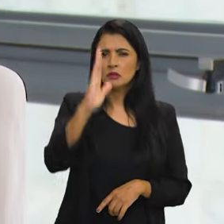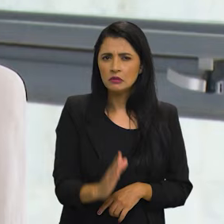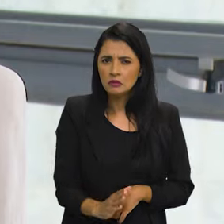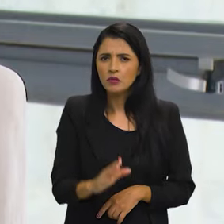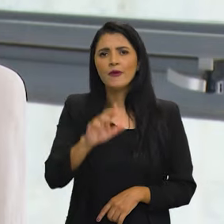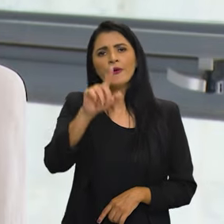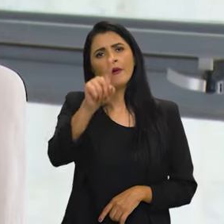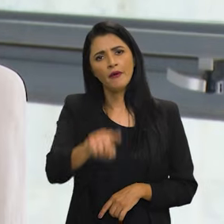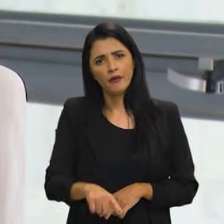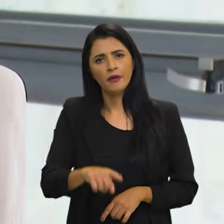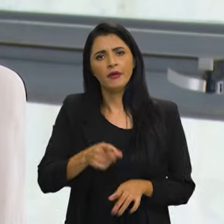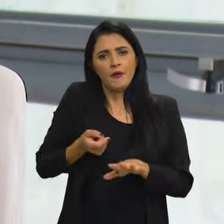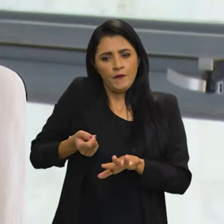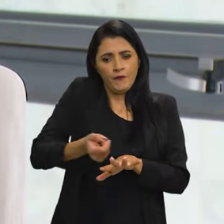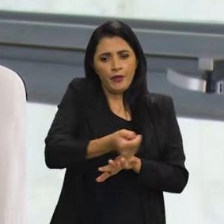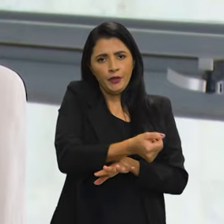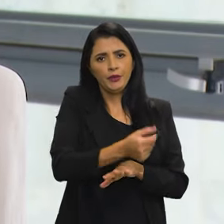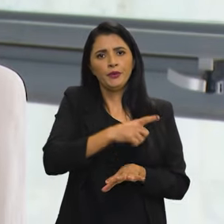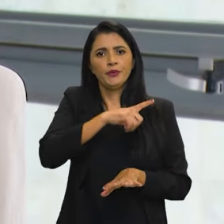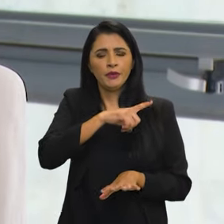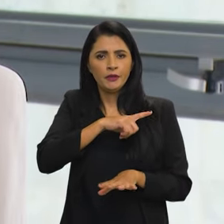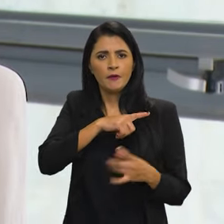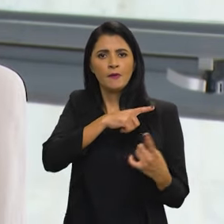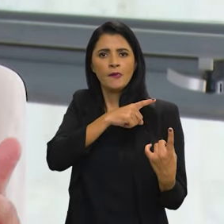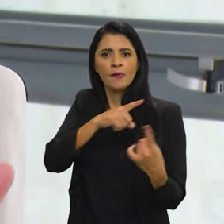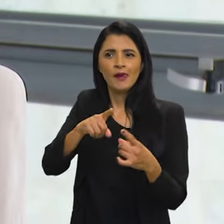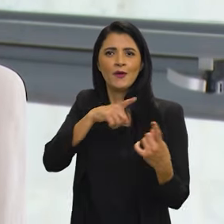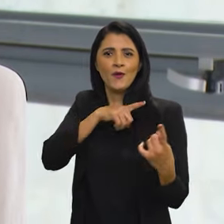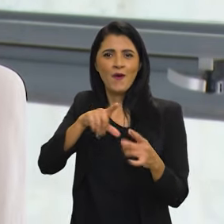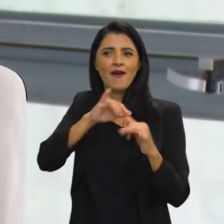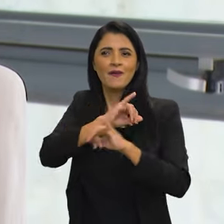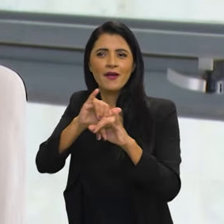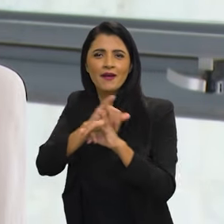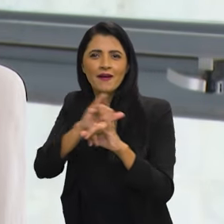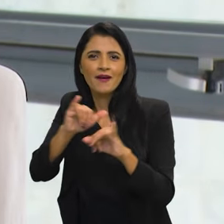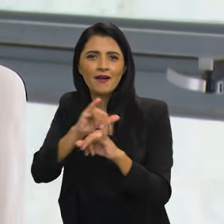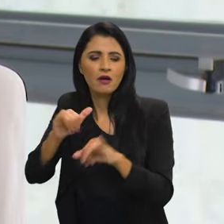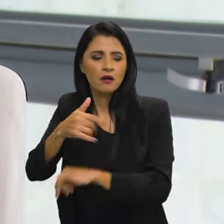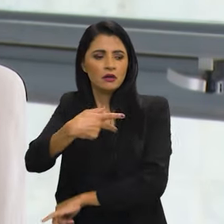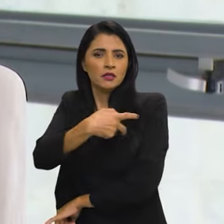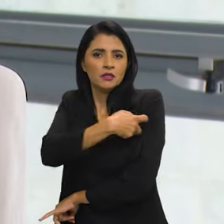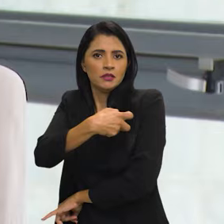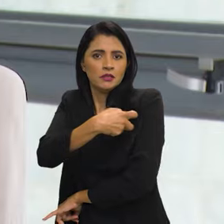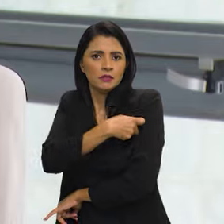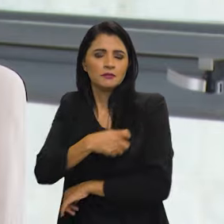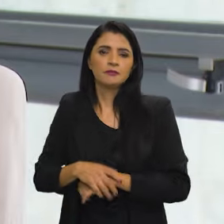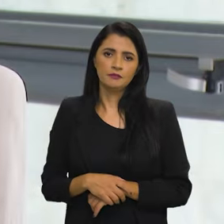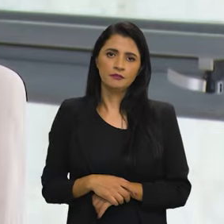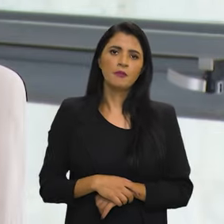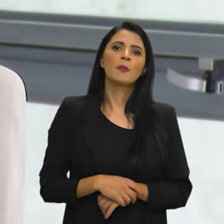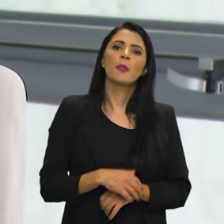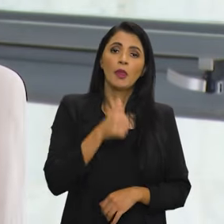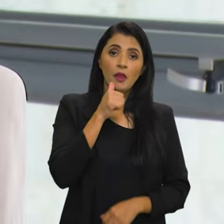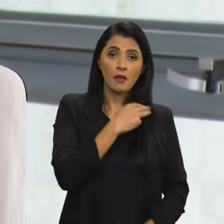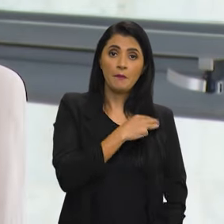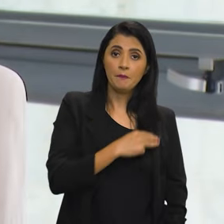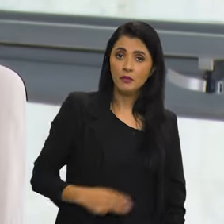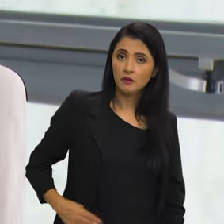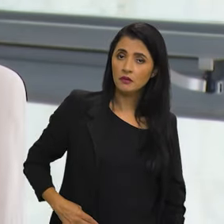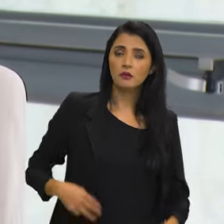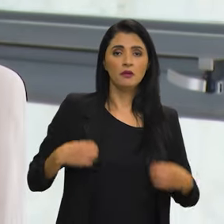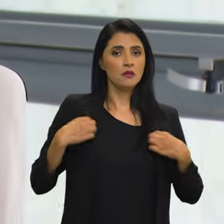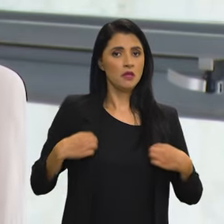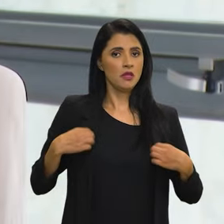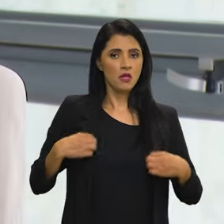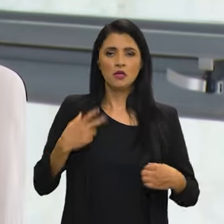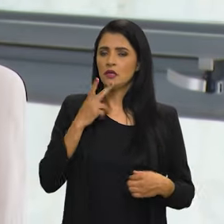Brasil são as fake news que envolvem a campanha de vacinação a ministra Anísia ela